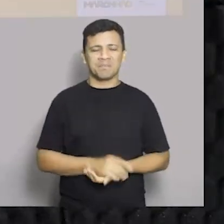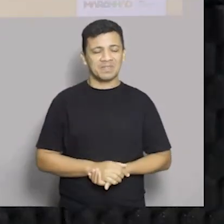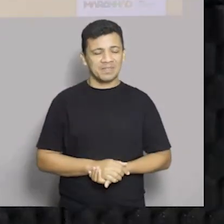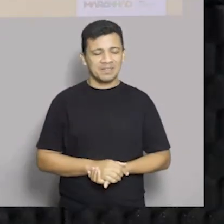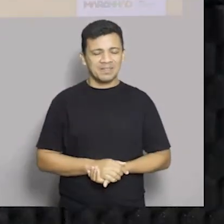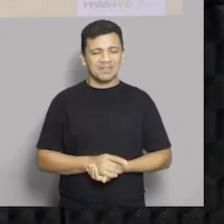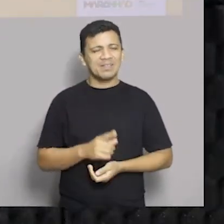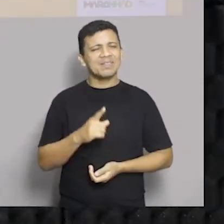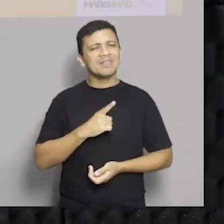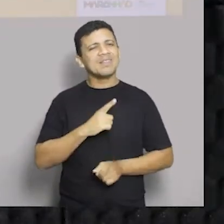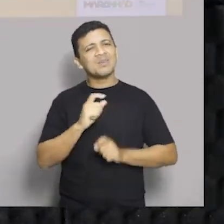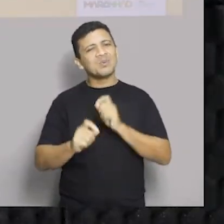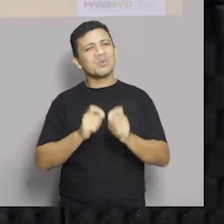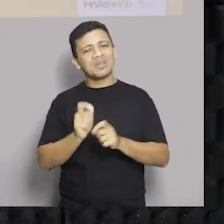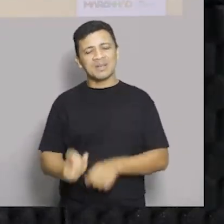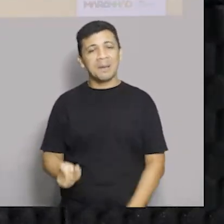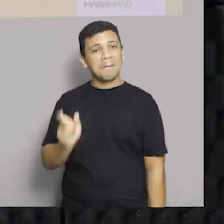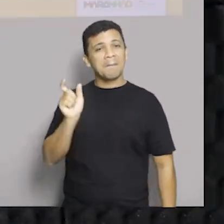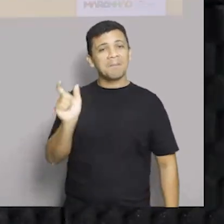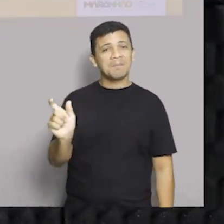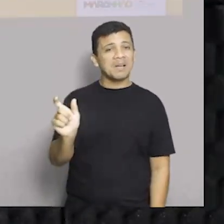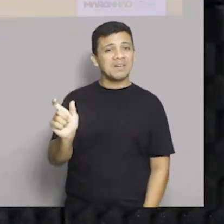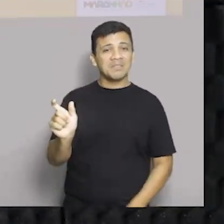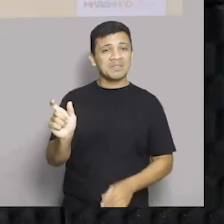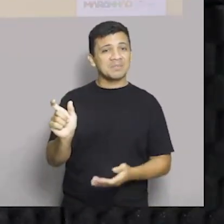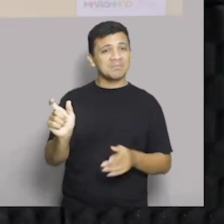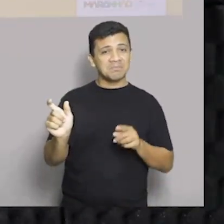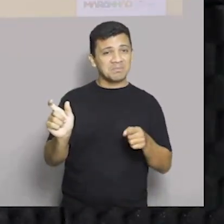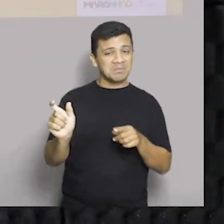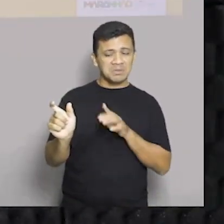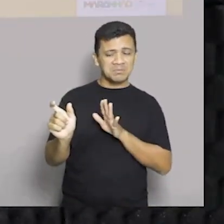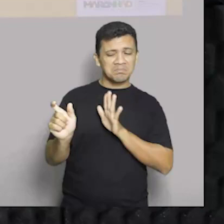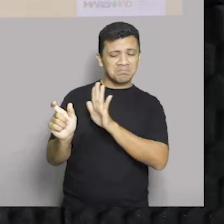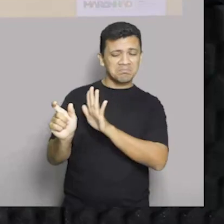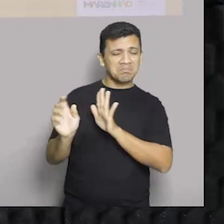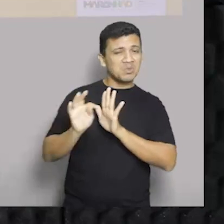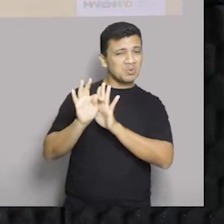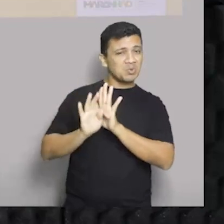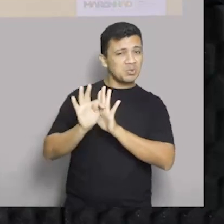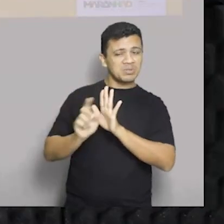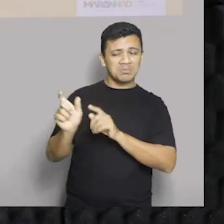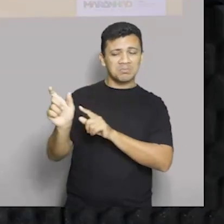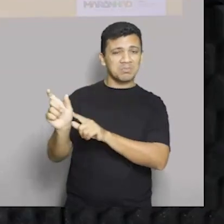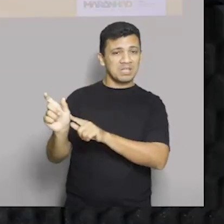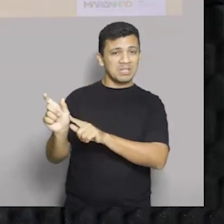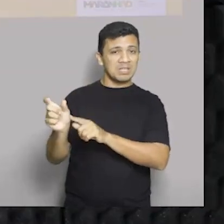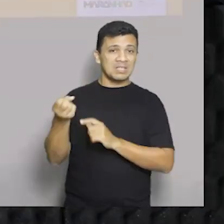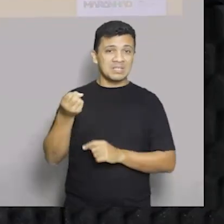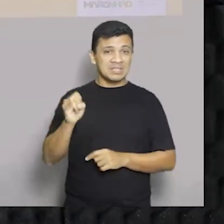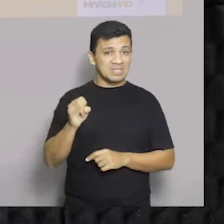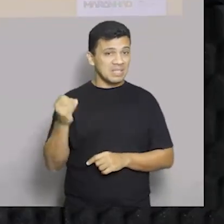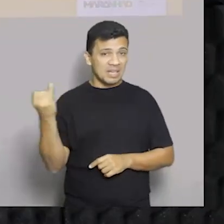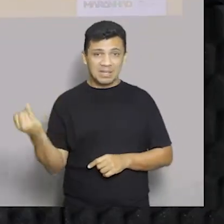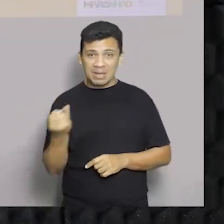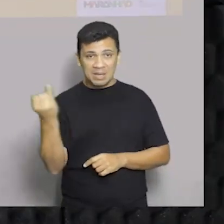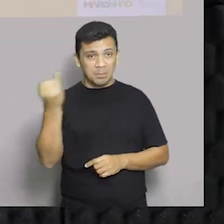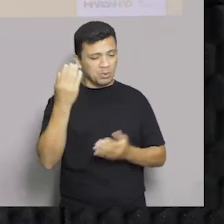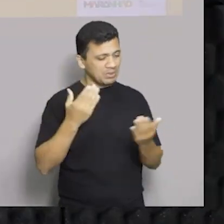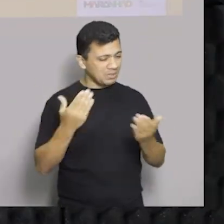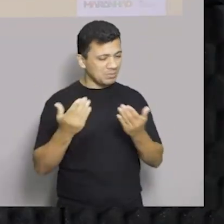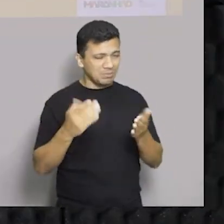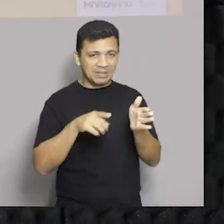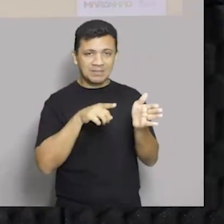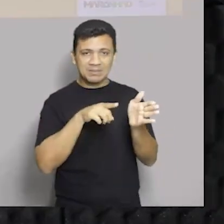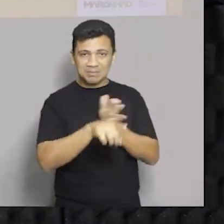das vezes, essas palavras vão ser simplesmente ignoradas do texto, se essas palavras não forem importantes para a análise da